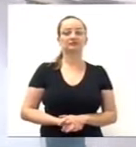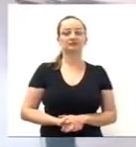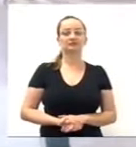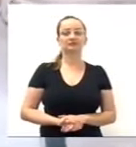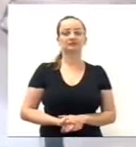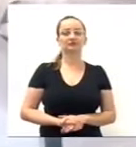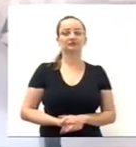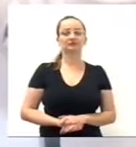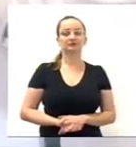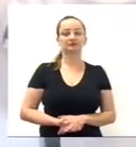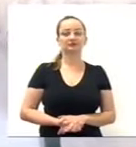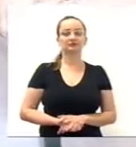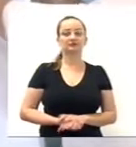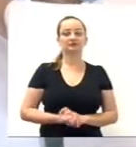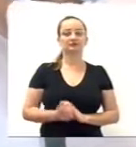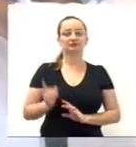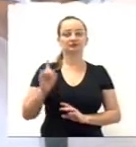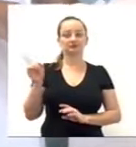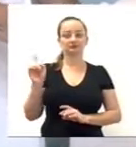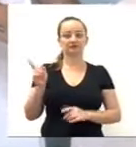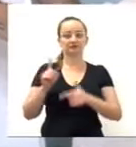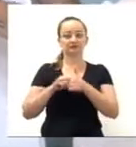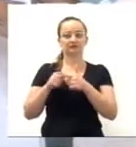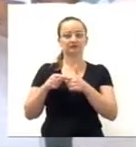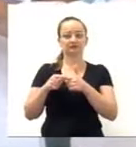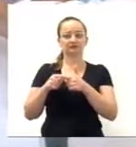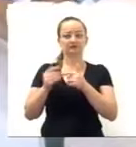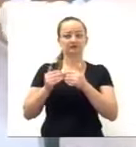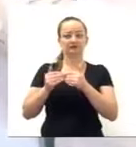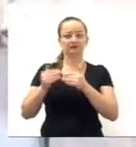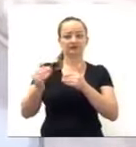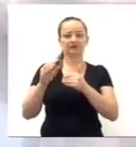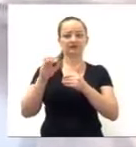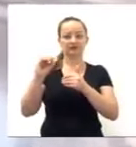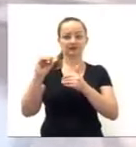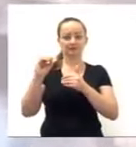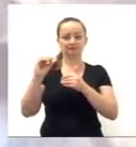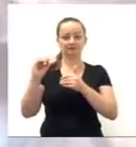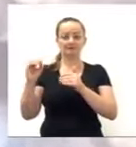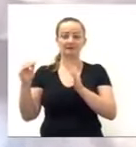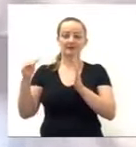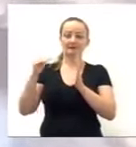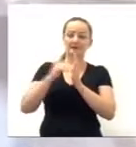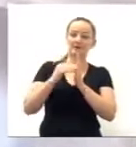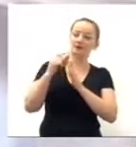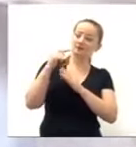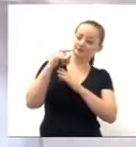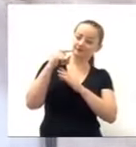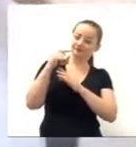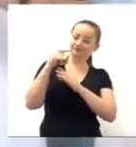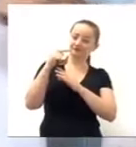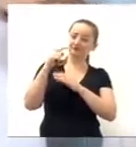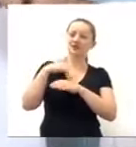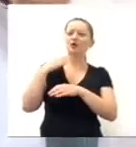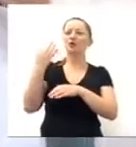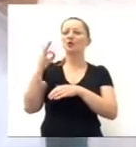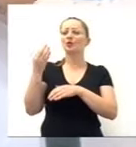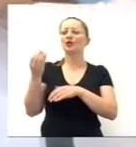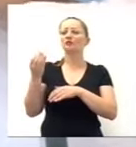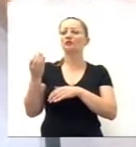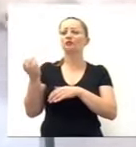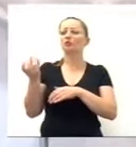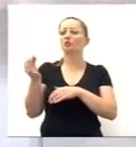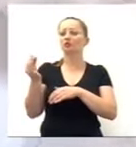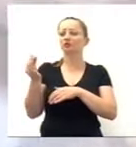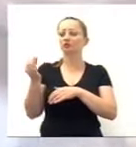aqui. Desse ângulo daqui, ó, partindo daqui de 0 graus até aqui, quantos graus eu tenho?